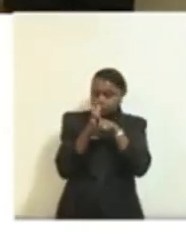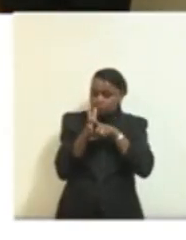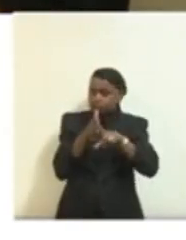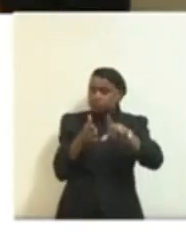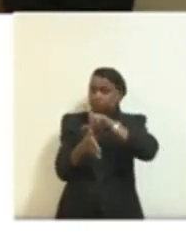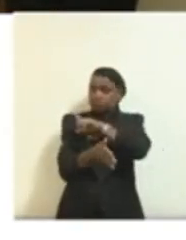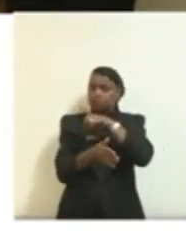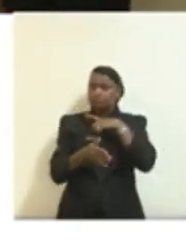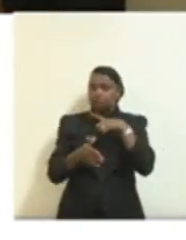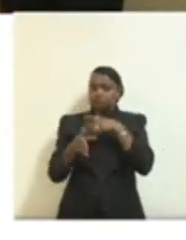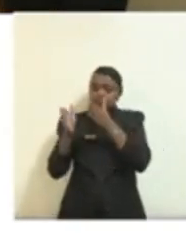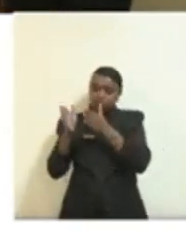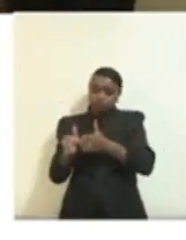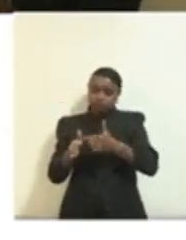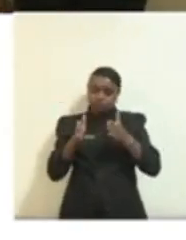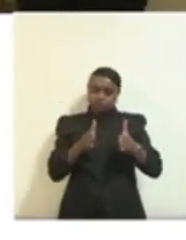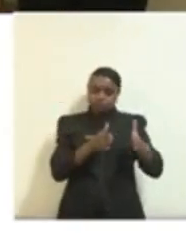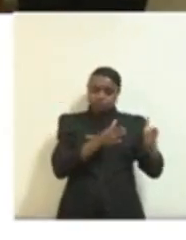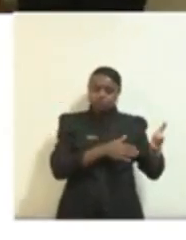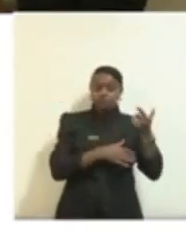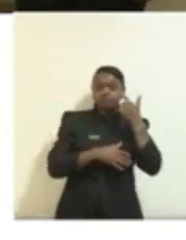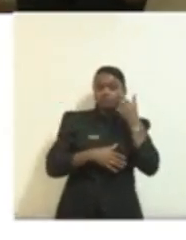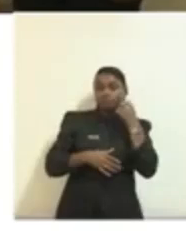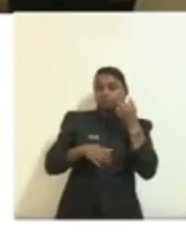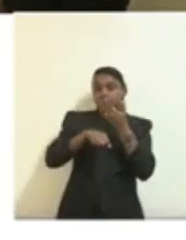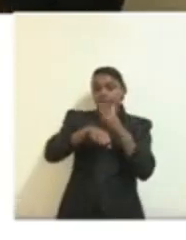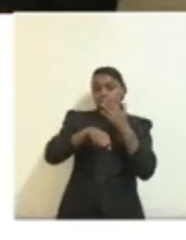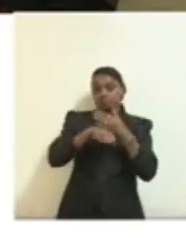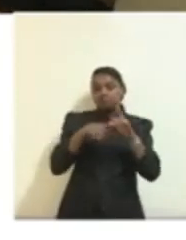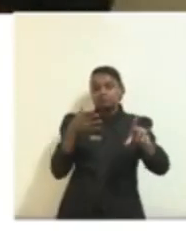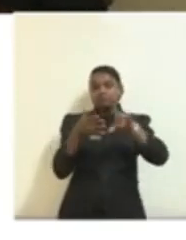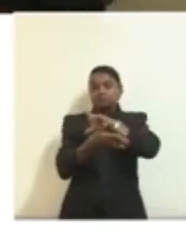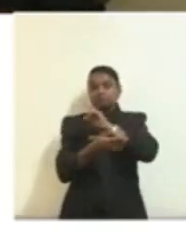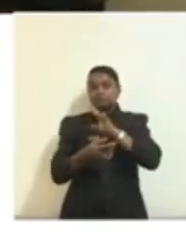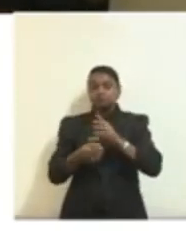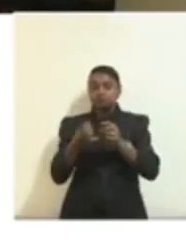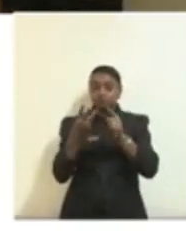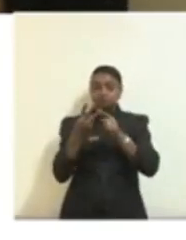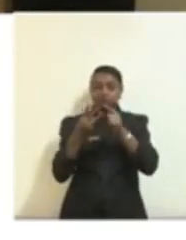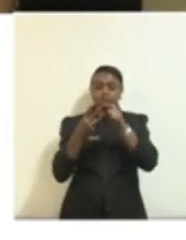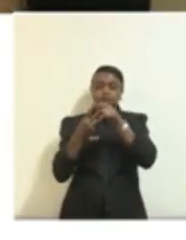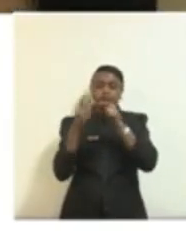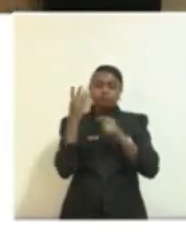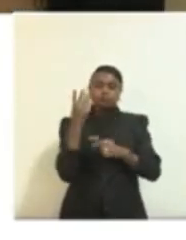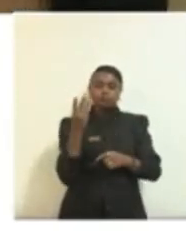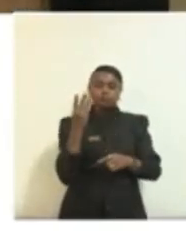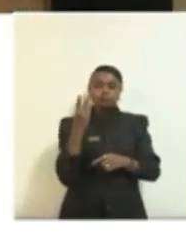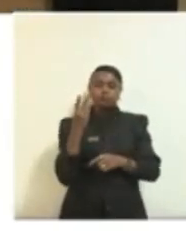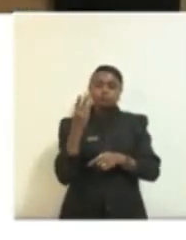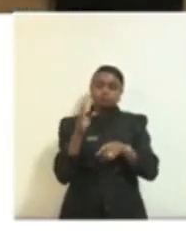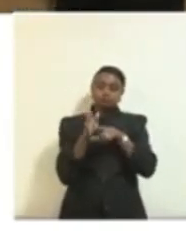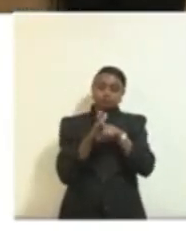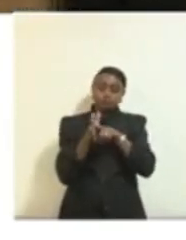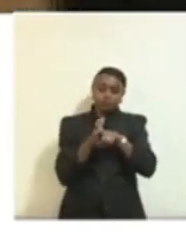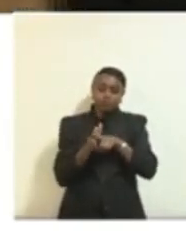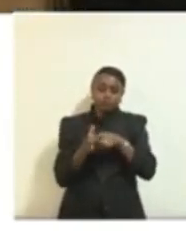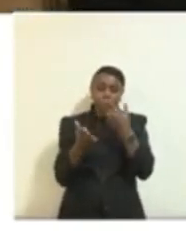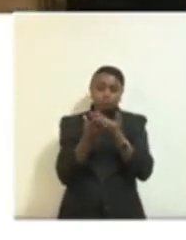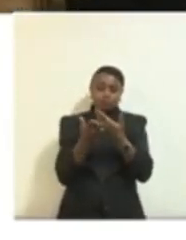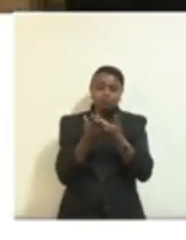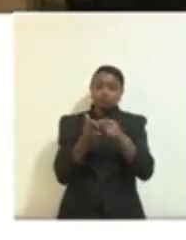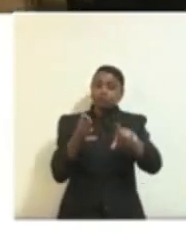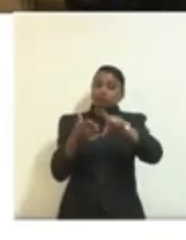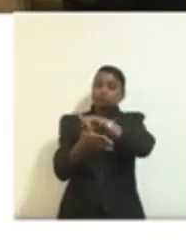em parcelas, era um experimento, né, com em cada bloco, 3 parcelas, exclusão do pastejo, o uso